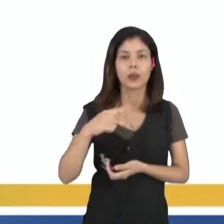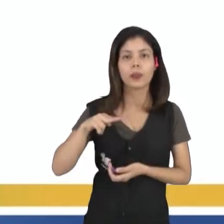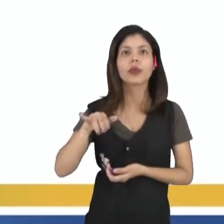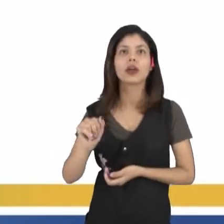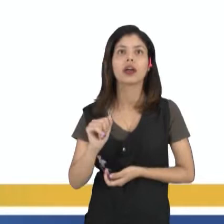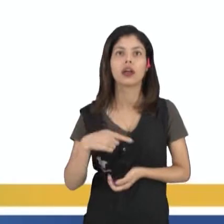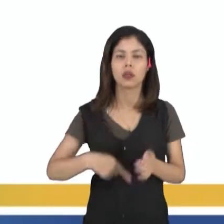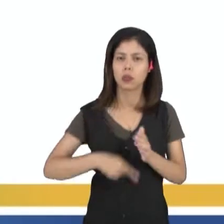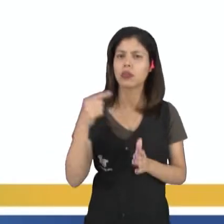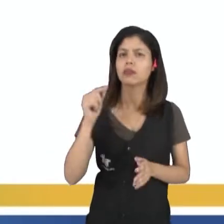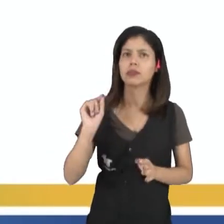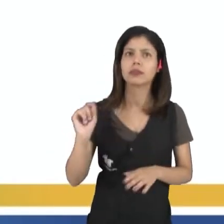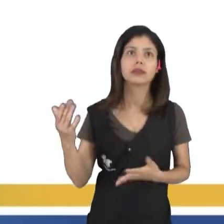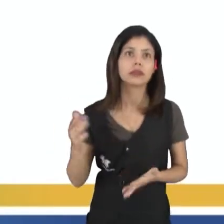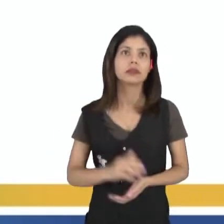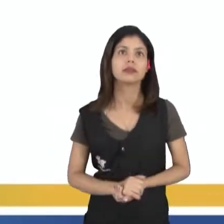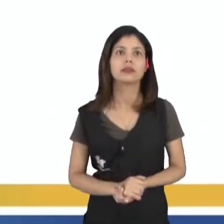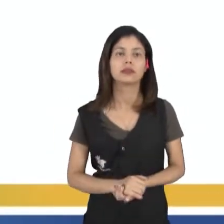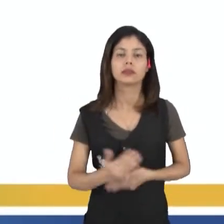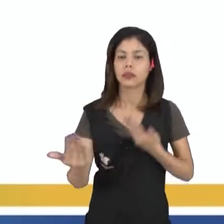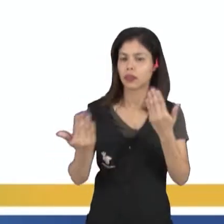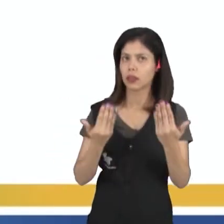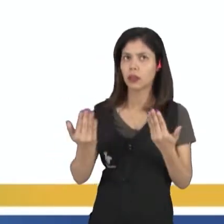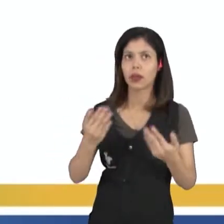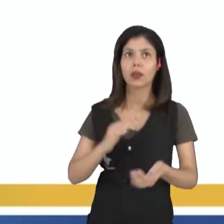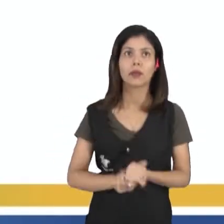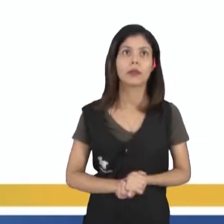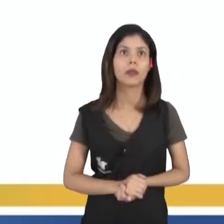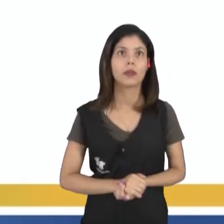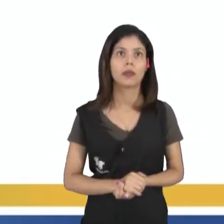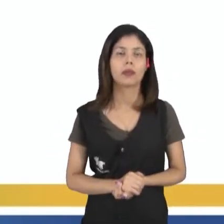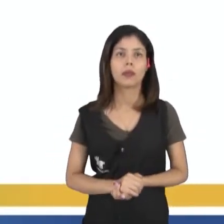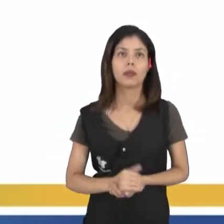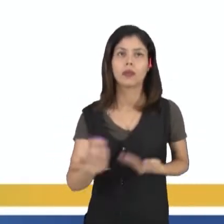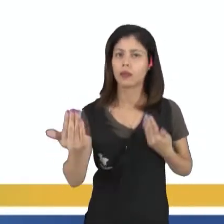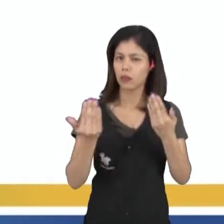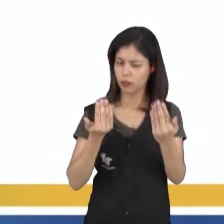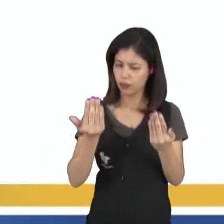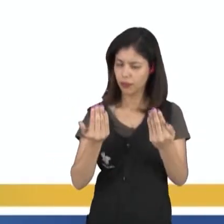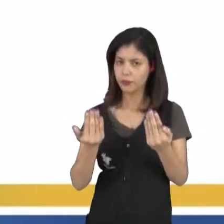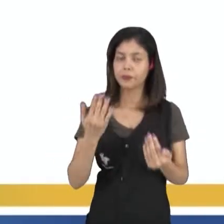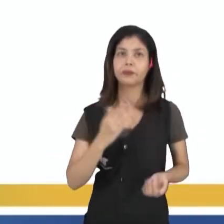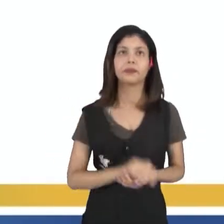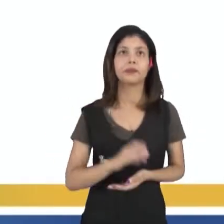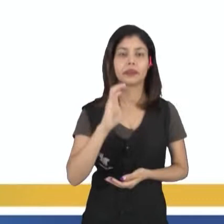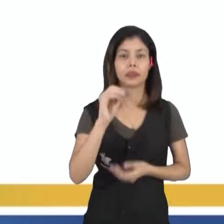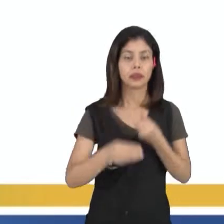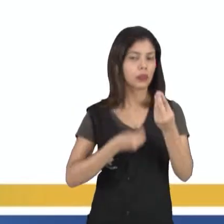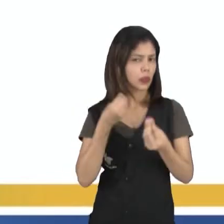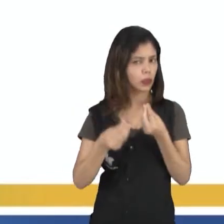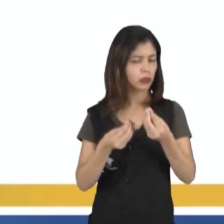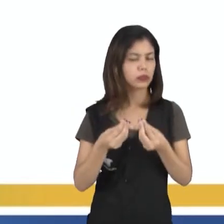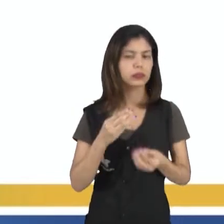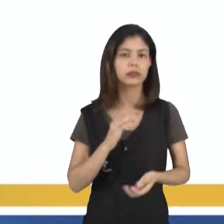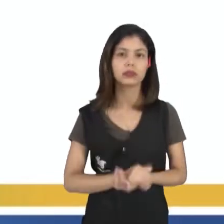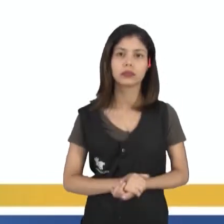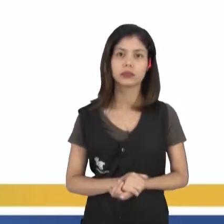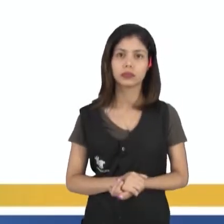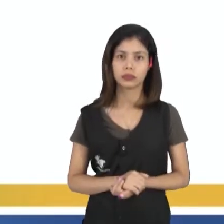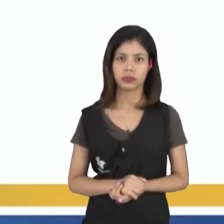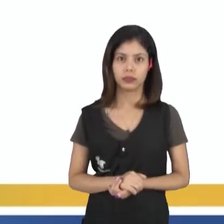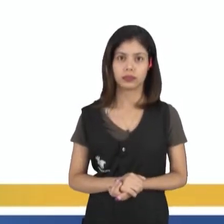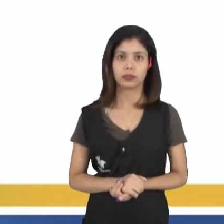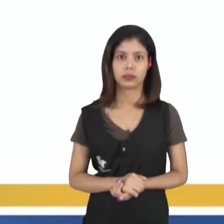pois, uma vez que, tá? A comparativa, ela vai expressar uma comparação, tá certo? E